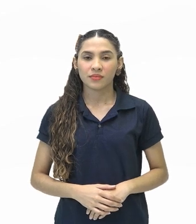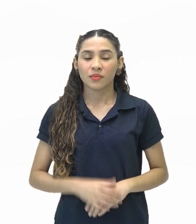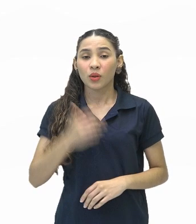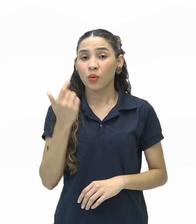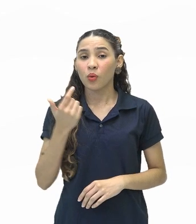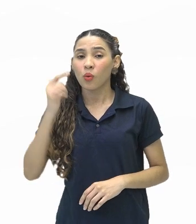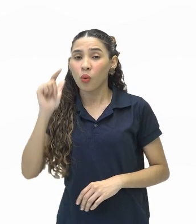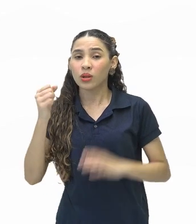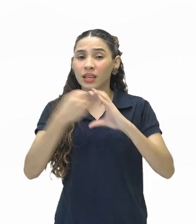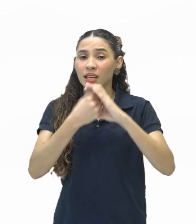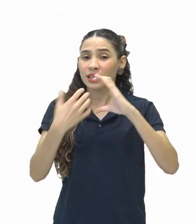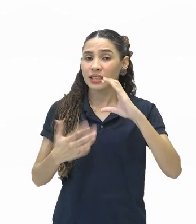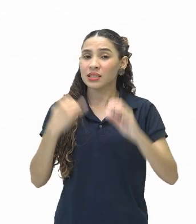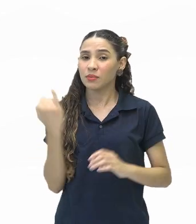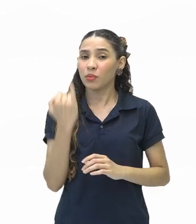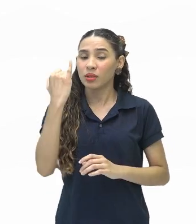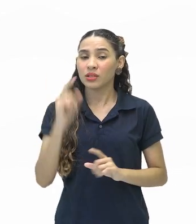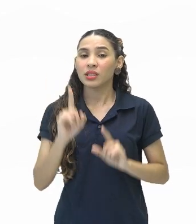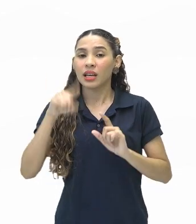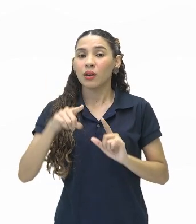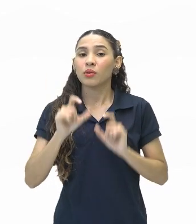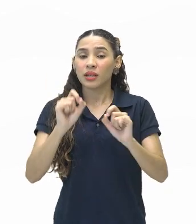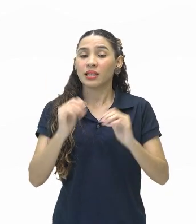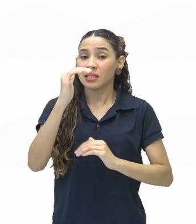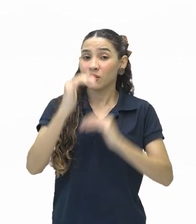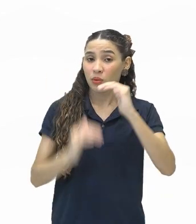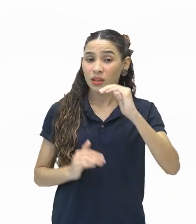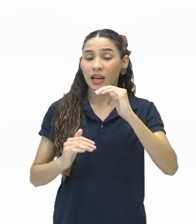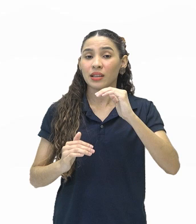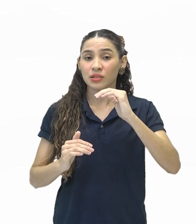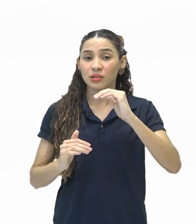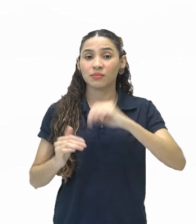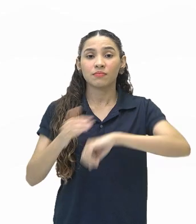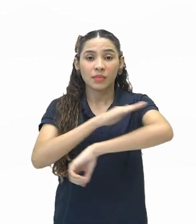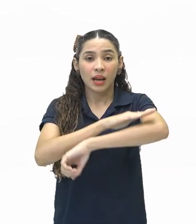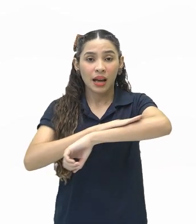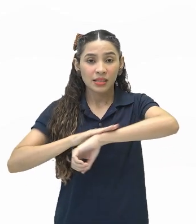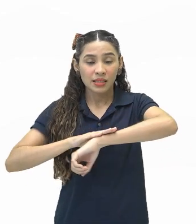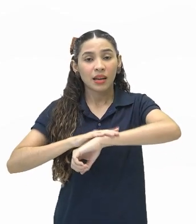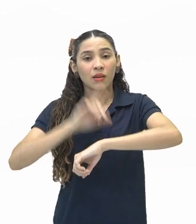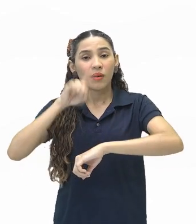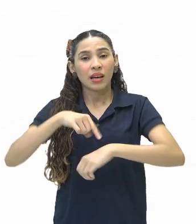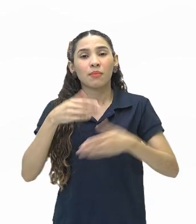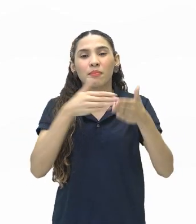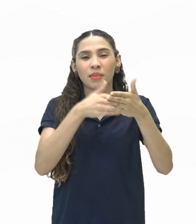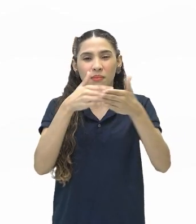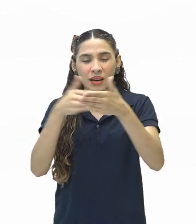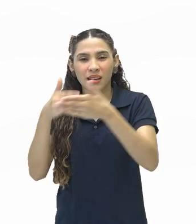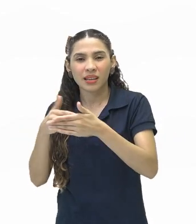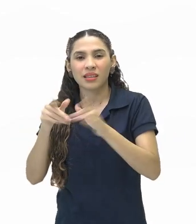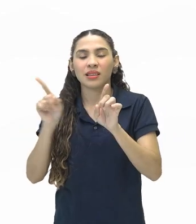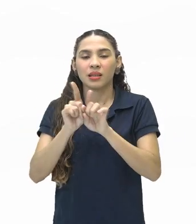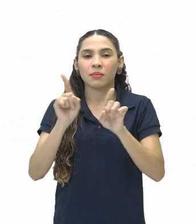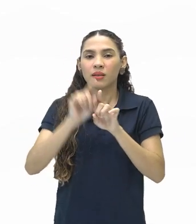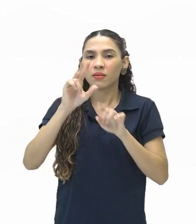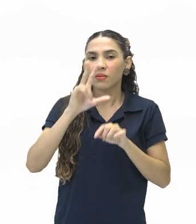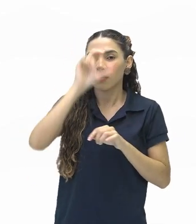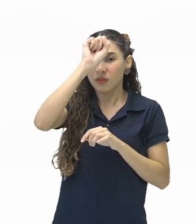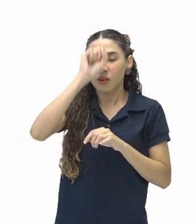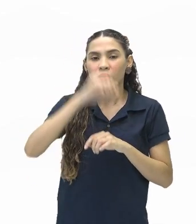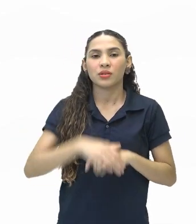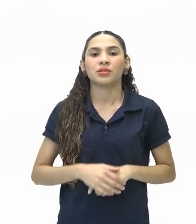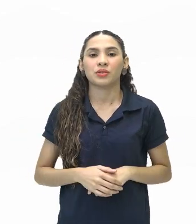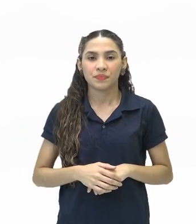Outro fator importante, a questão da desigualdade racial. É uma barreira significativa